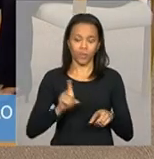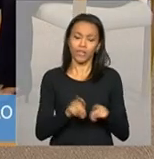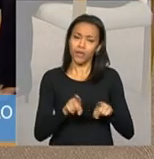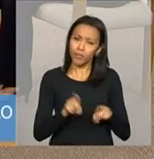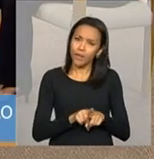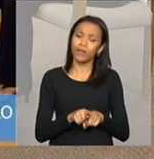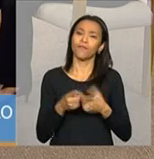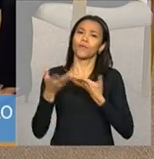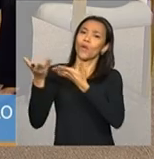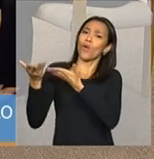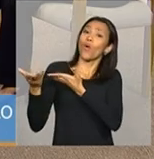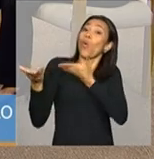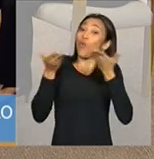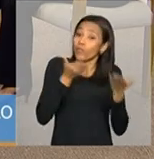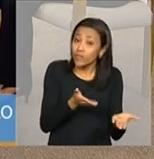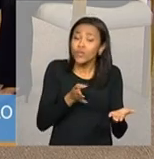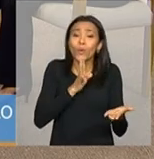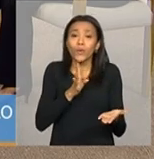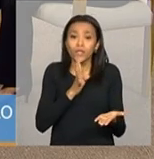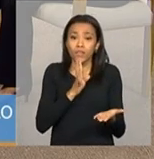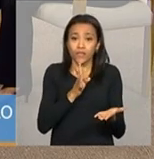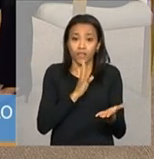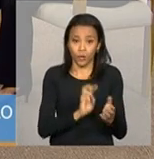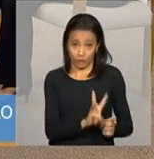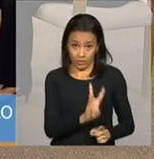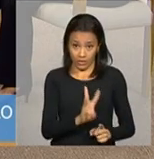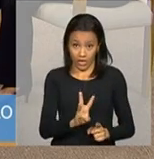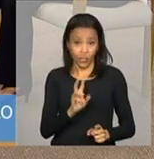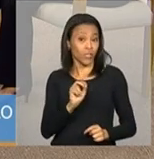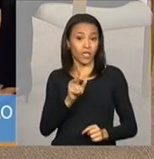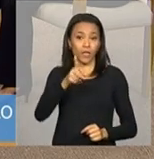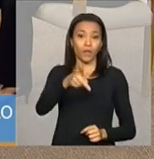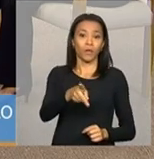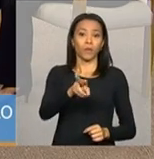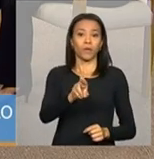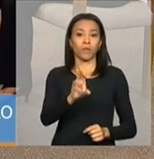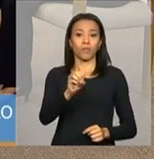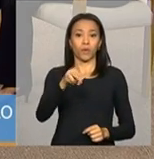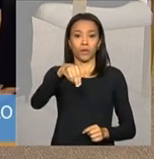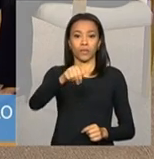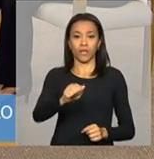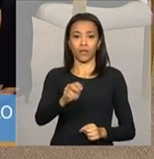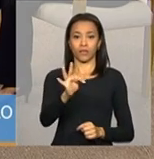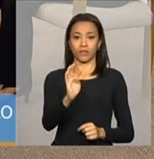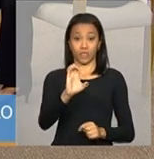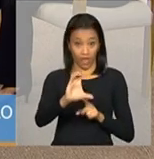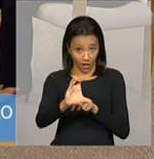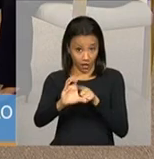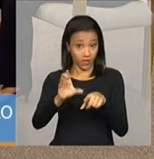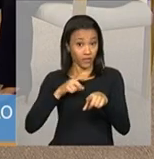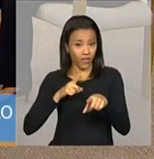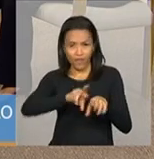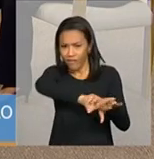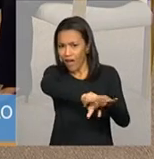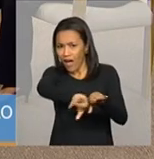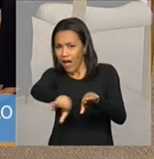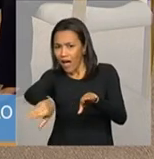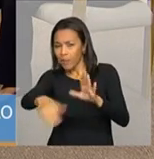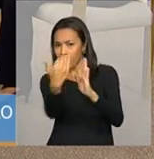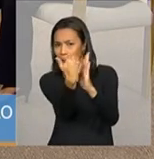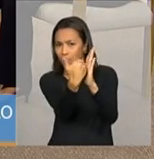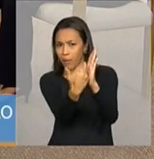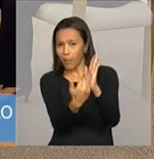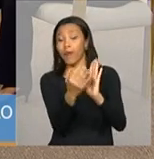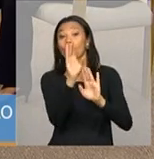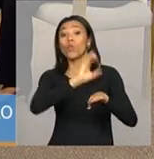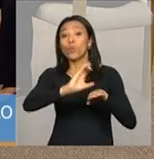que procurem conhecer o site do Pronatec, onde elas podem ver o Guia Pronatec de Cursos FIC, onde temos aproximadamente